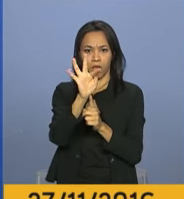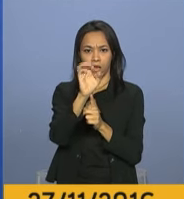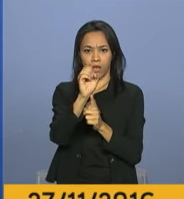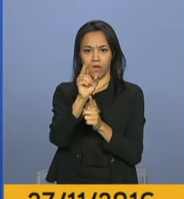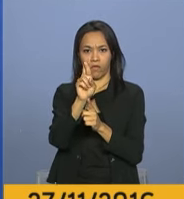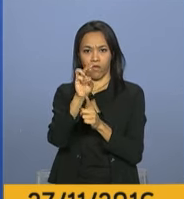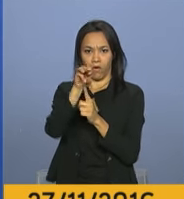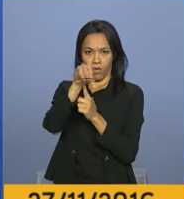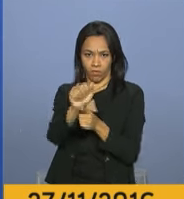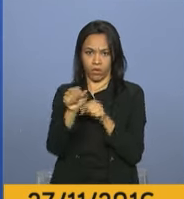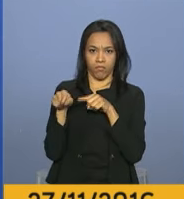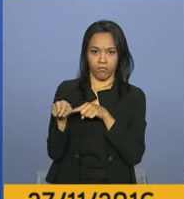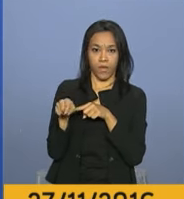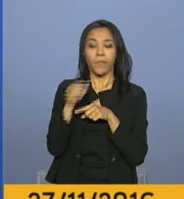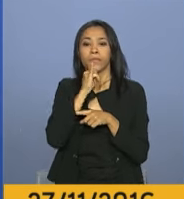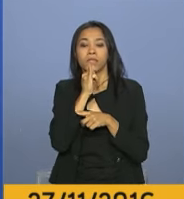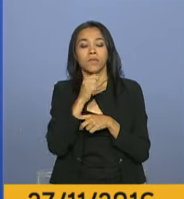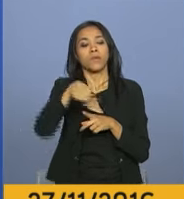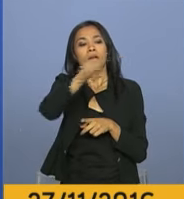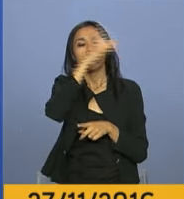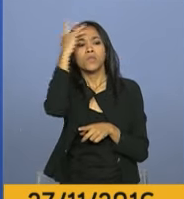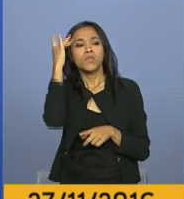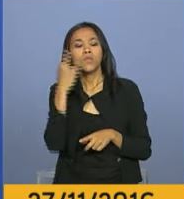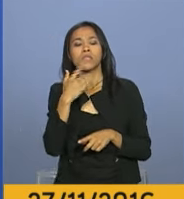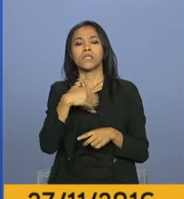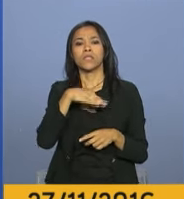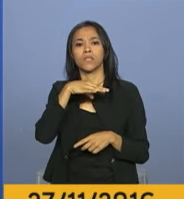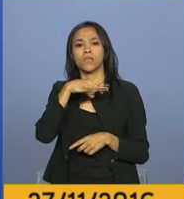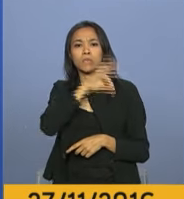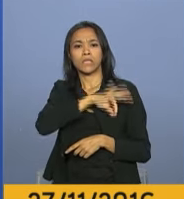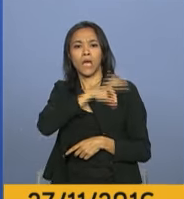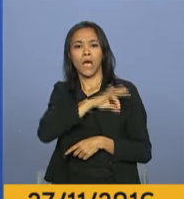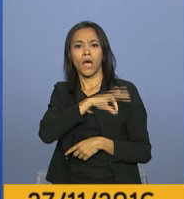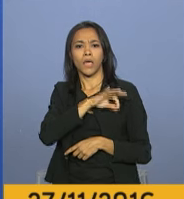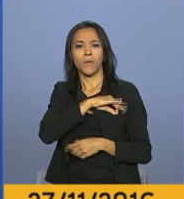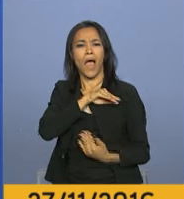àqueles que tenham menos, ganhem menos de